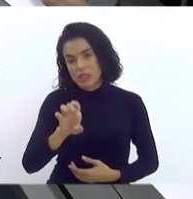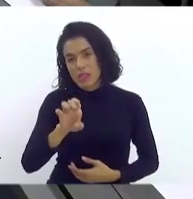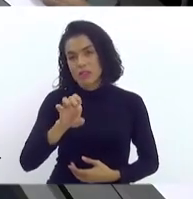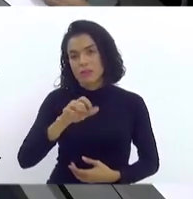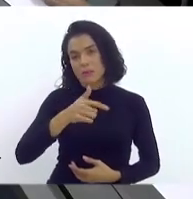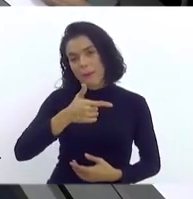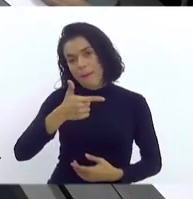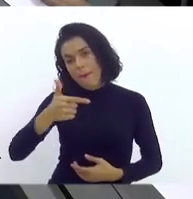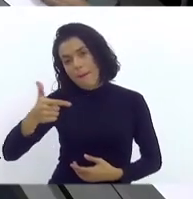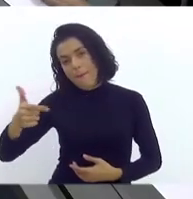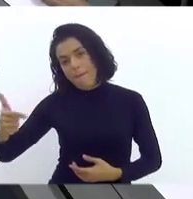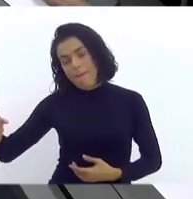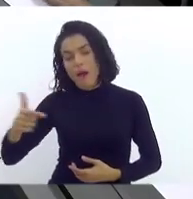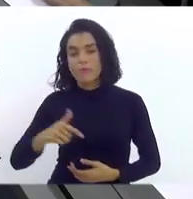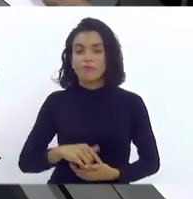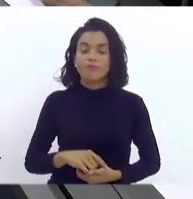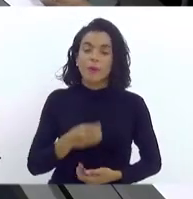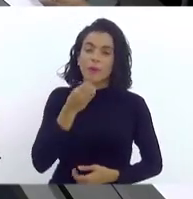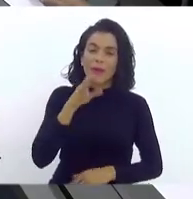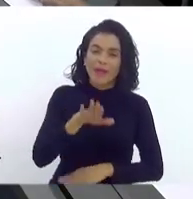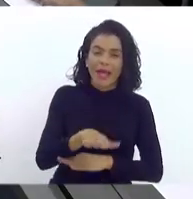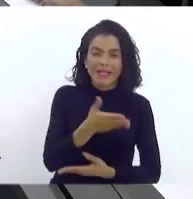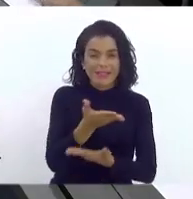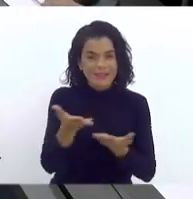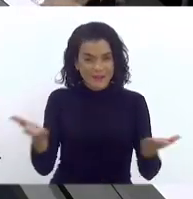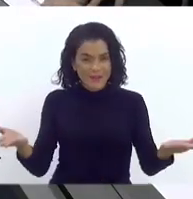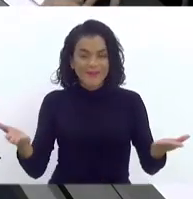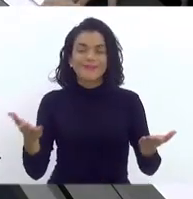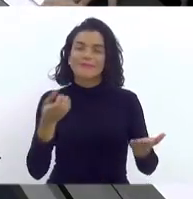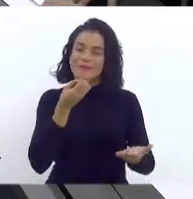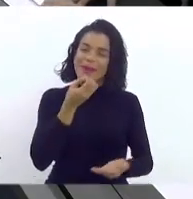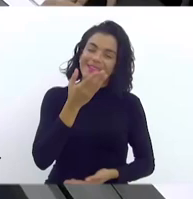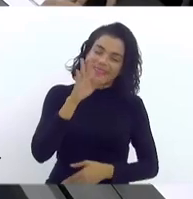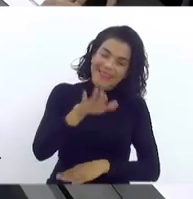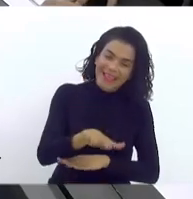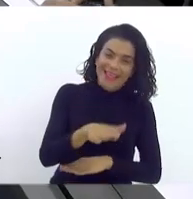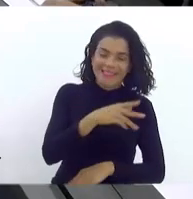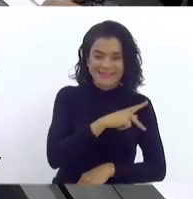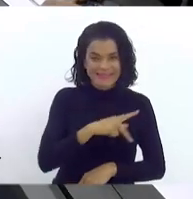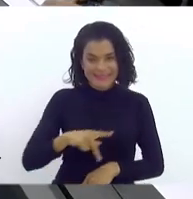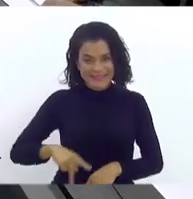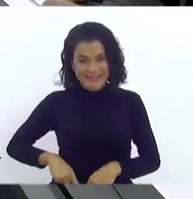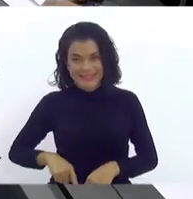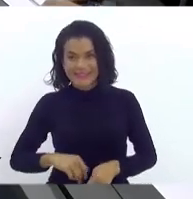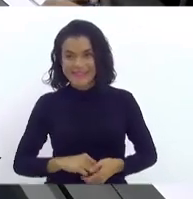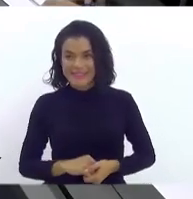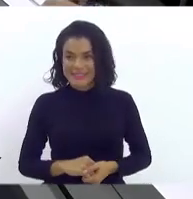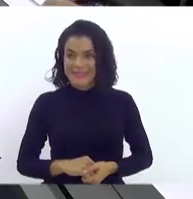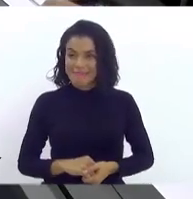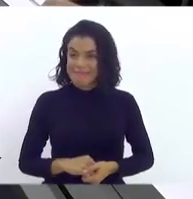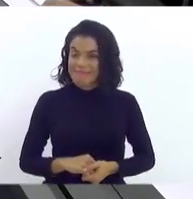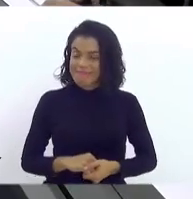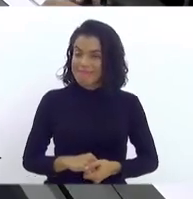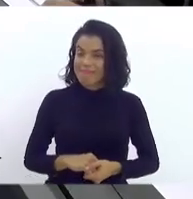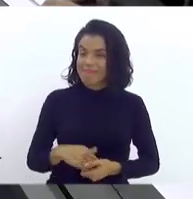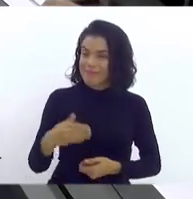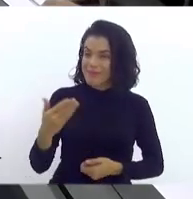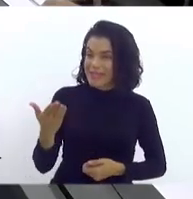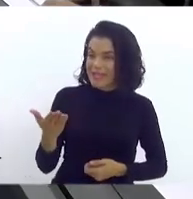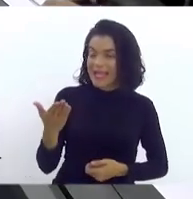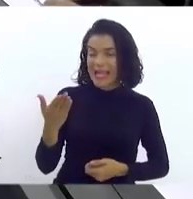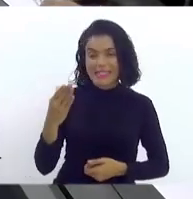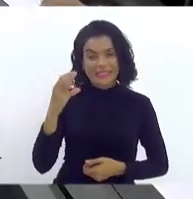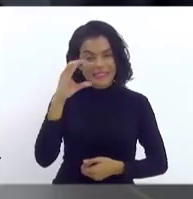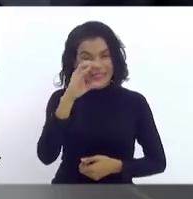Deputado Brazão, com a palavra. Boa tarde a todos. Boa tarde, presidente. Obrigado. Cedendo essa CPI,